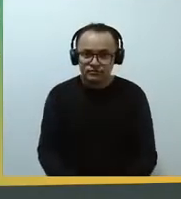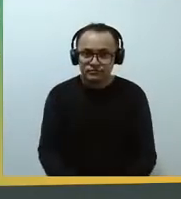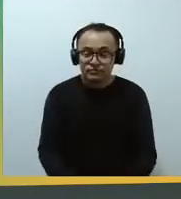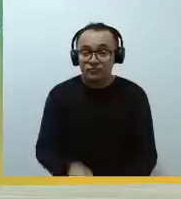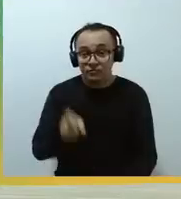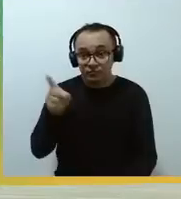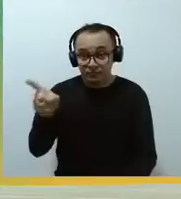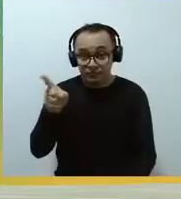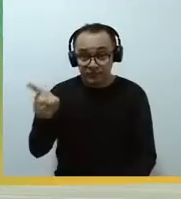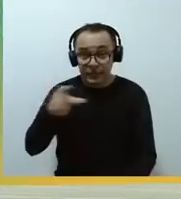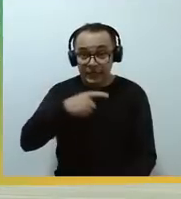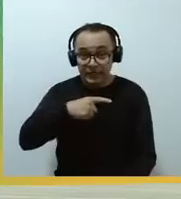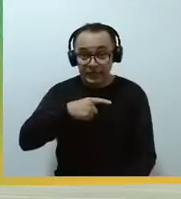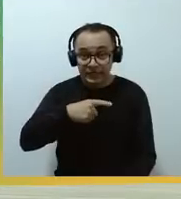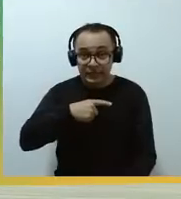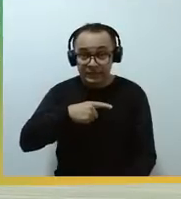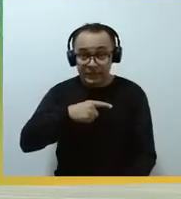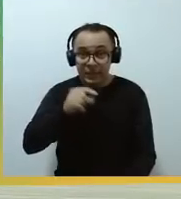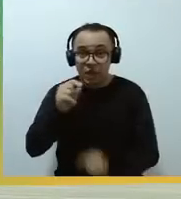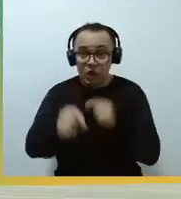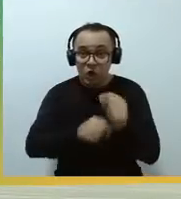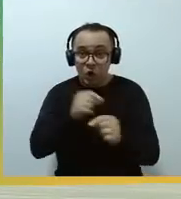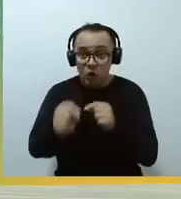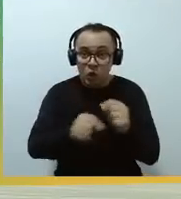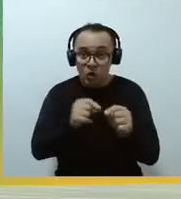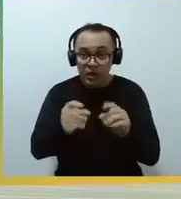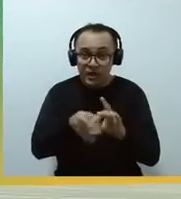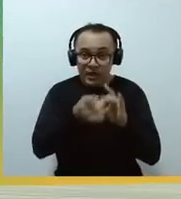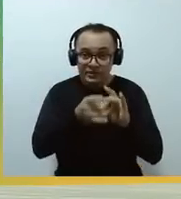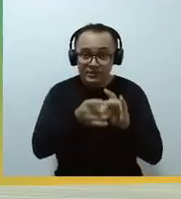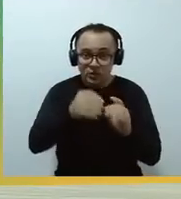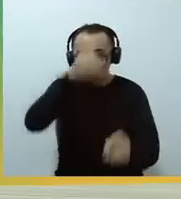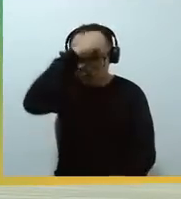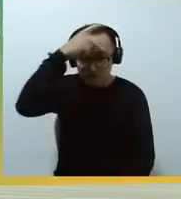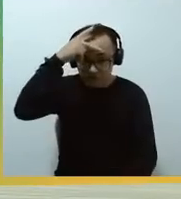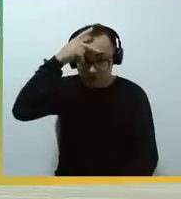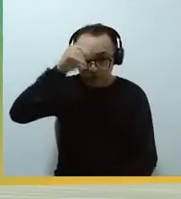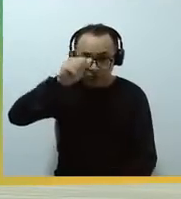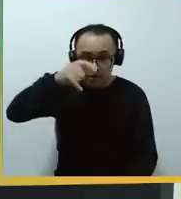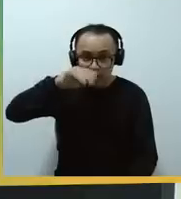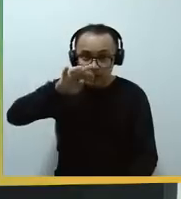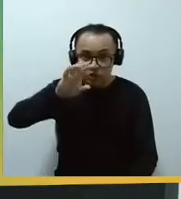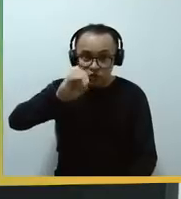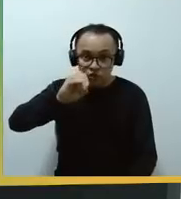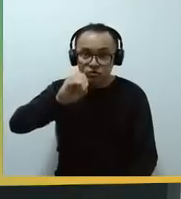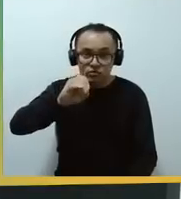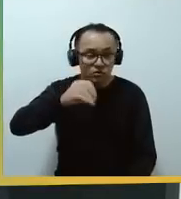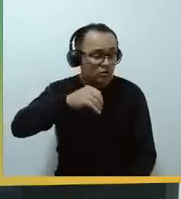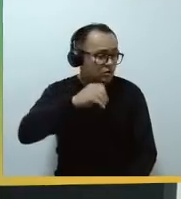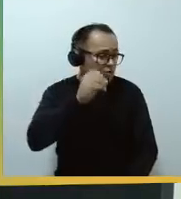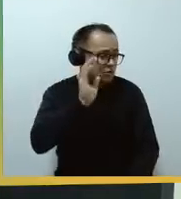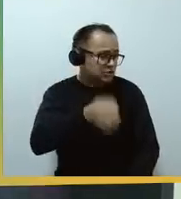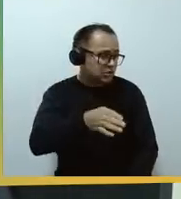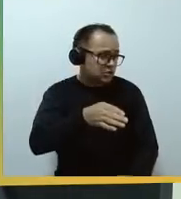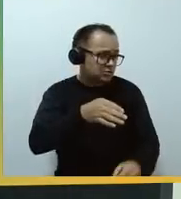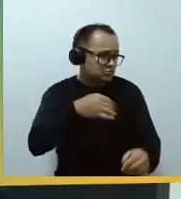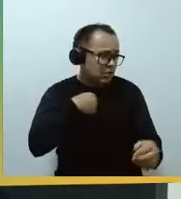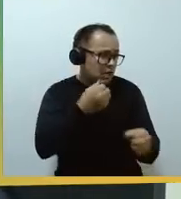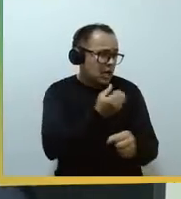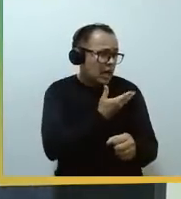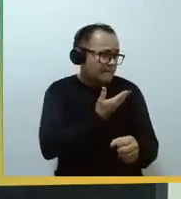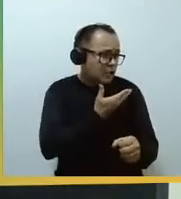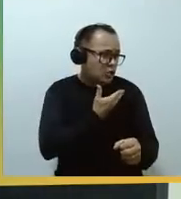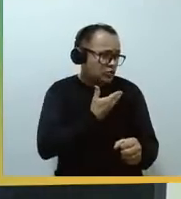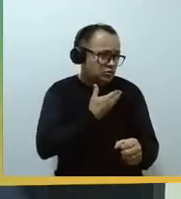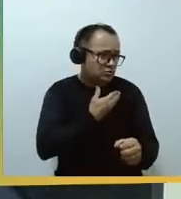ligação com o prefeito Antônio Seron... Há muito tempo? Desde quando? Sim, nós somos amigos há anos, fazemos política junto, como muitos que estão aqui